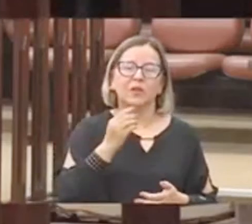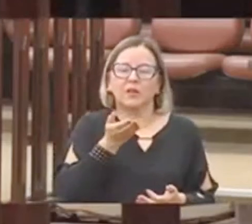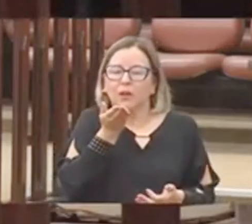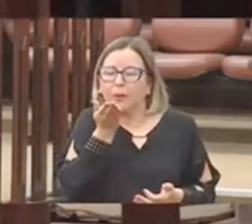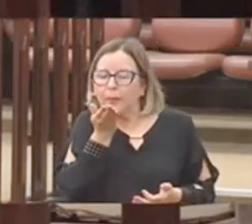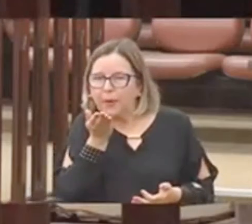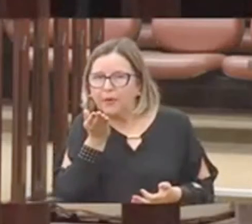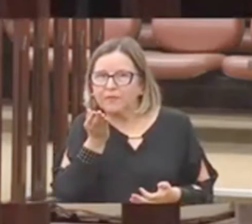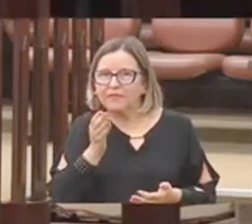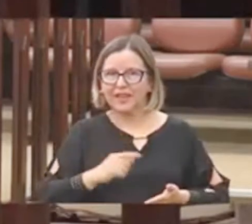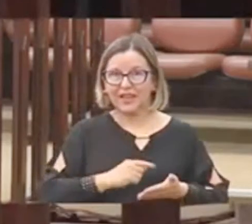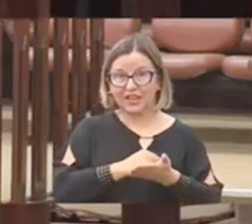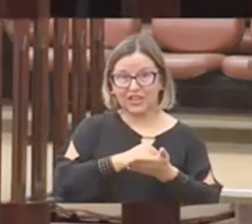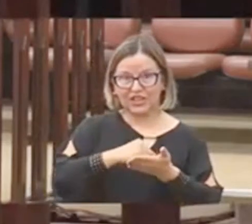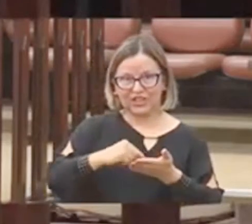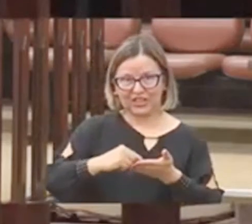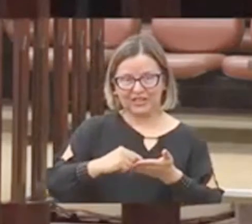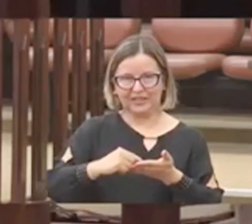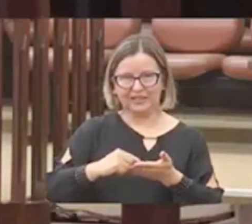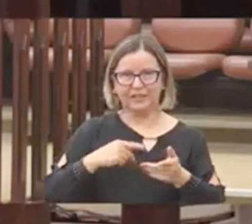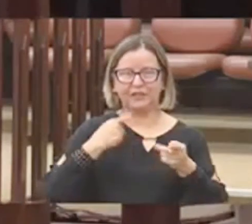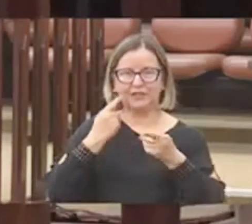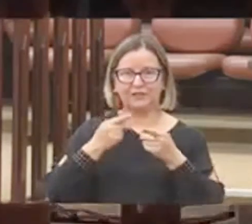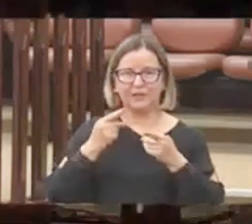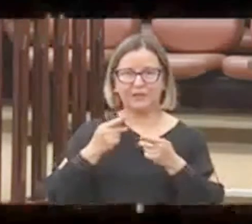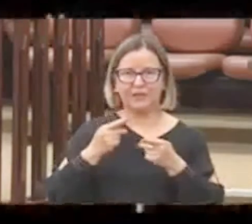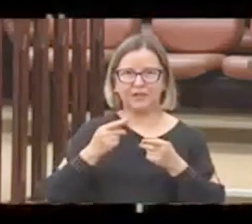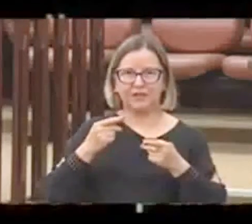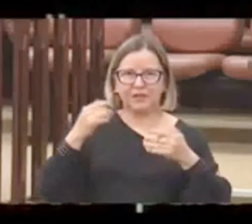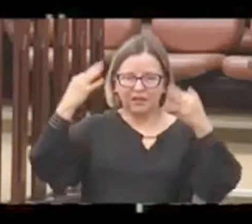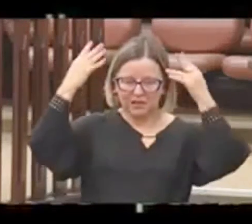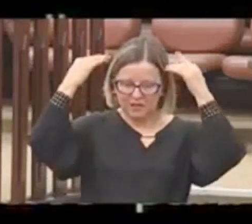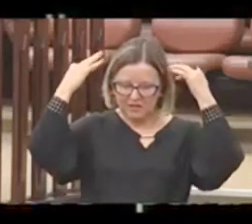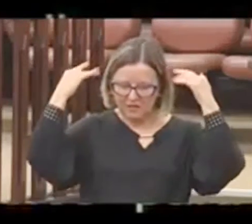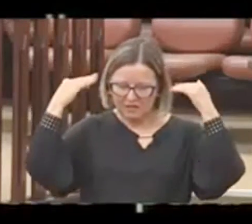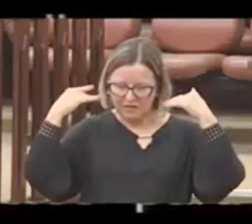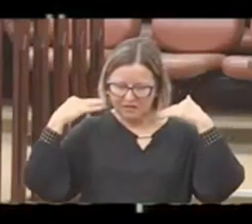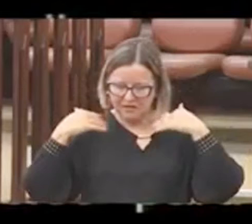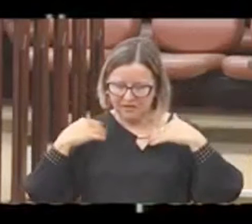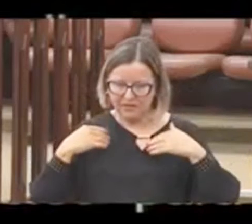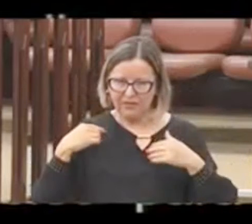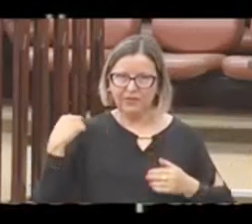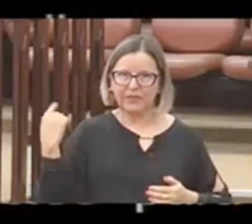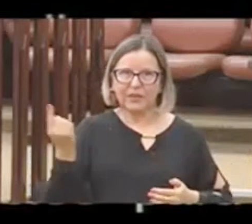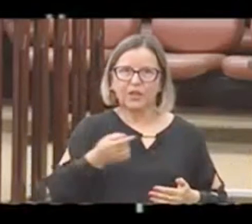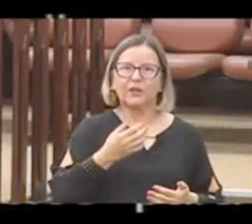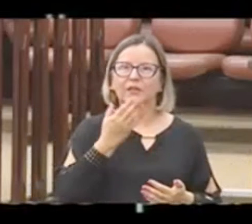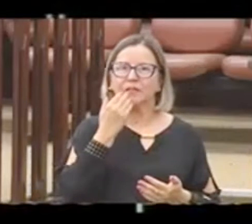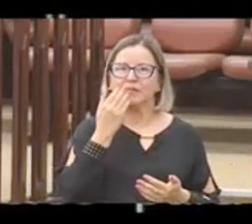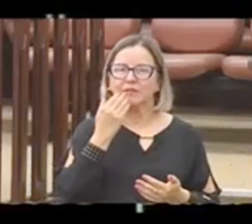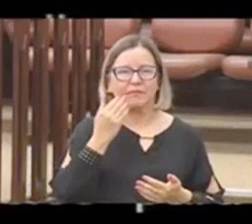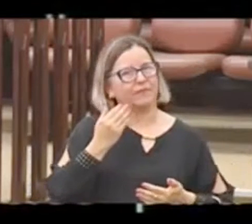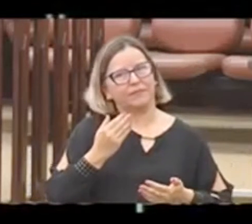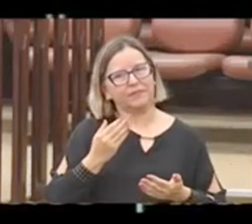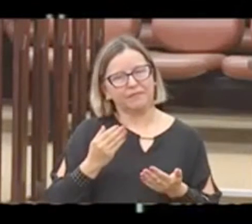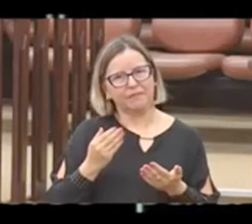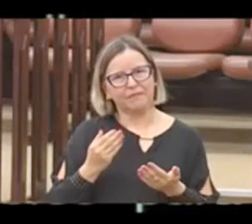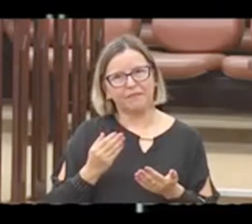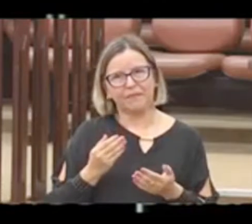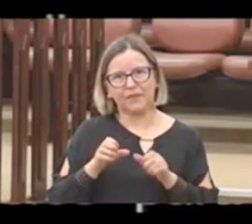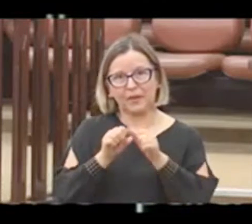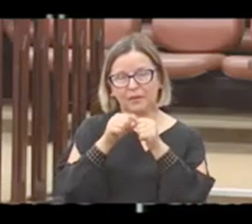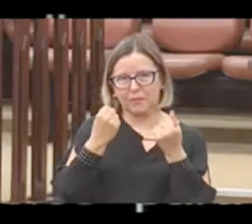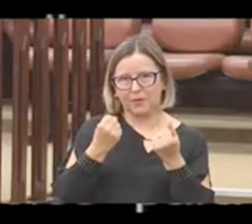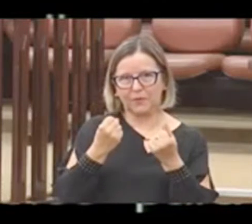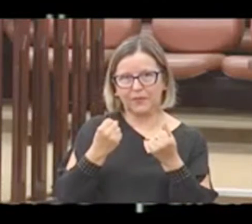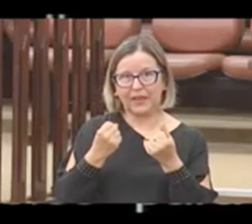diz assim: no suor do rosto comerás o teu pão, até que tornes à terra, pois dela foste